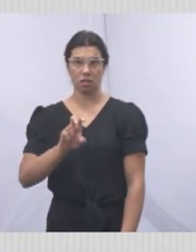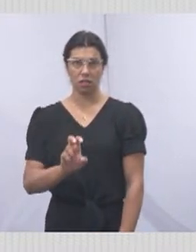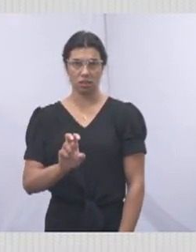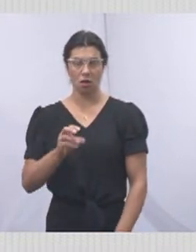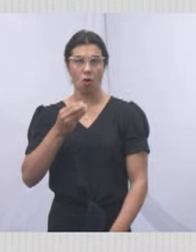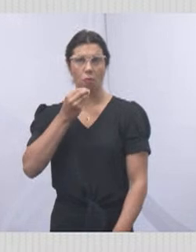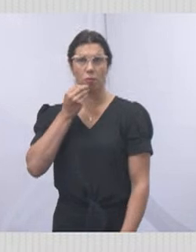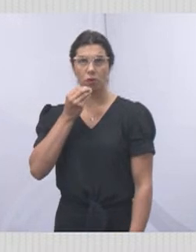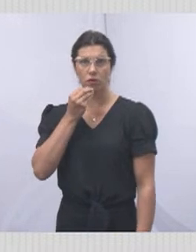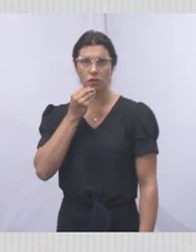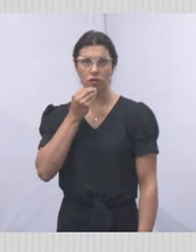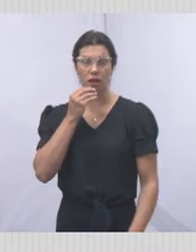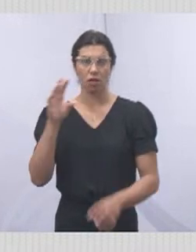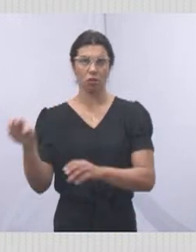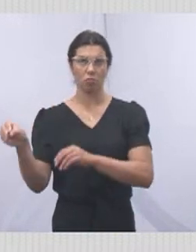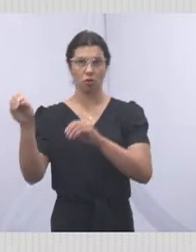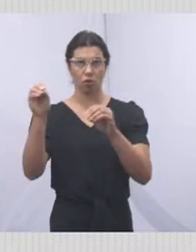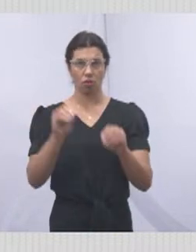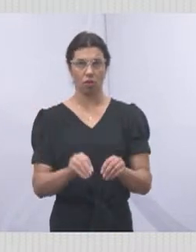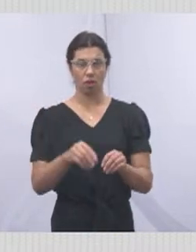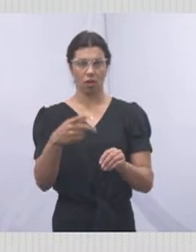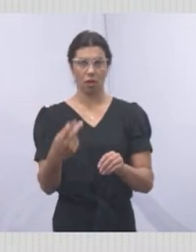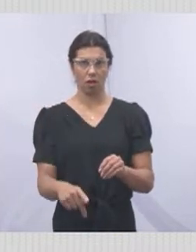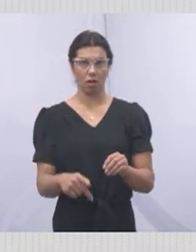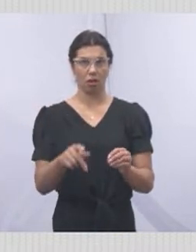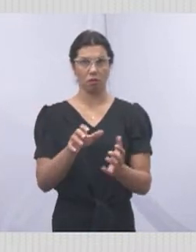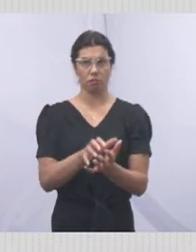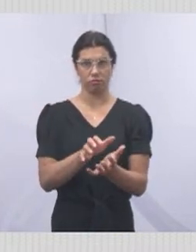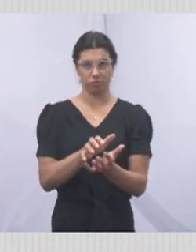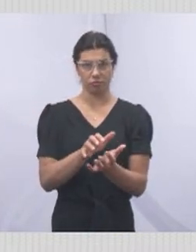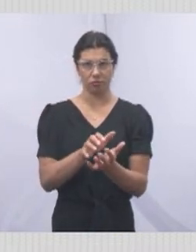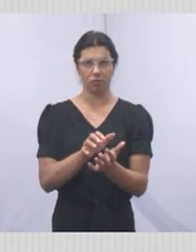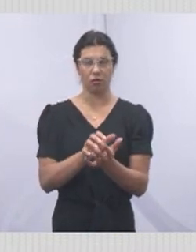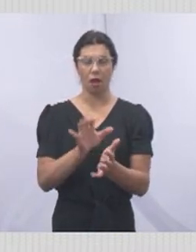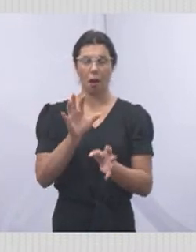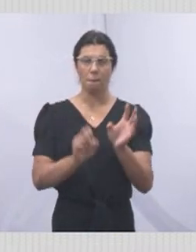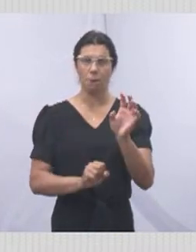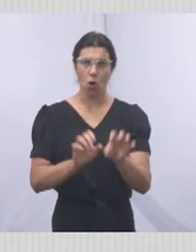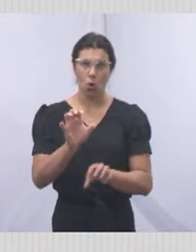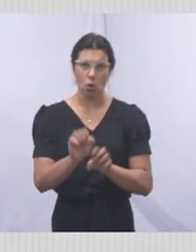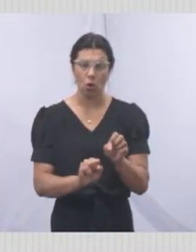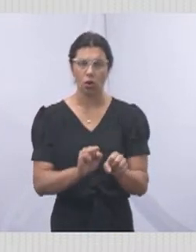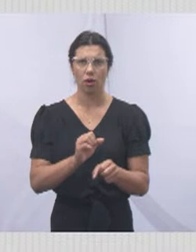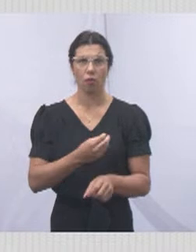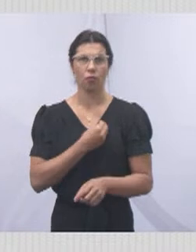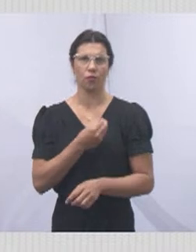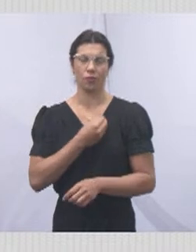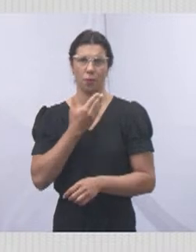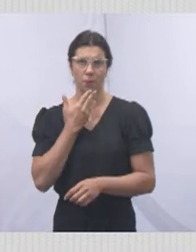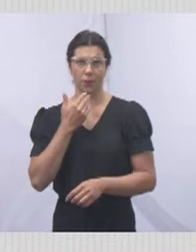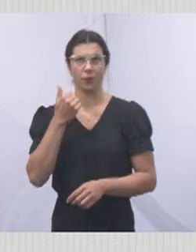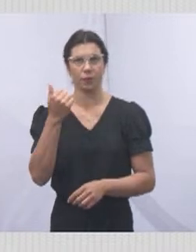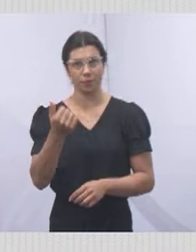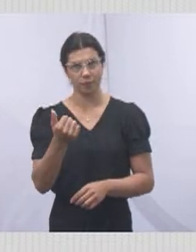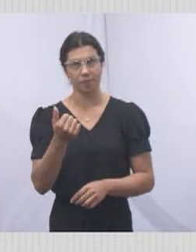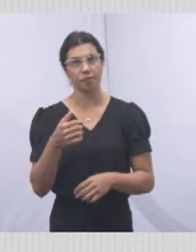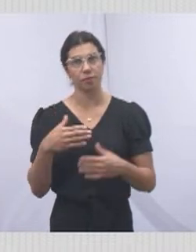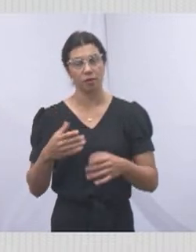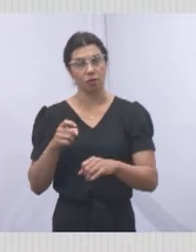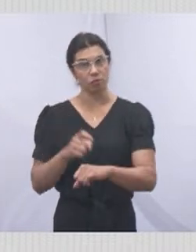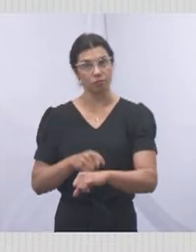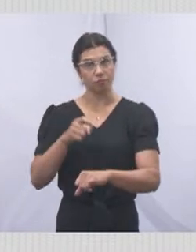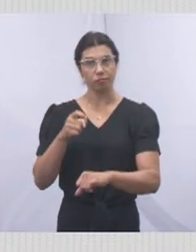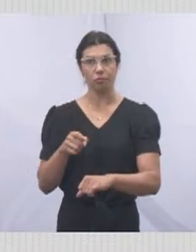que os guiou a Jacareí em busca de um horizonte mais promissor. Nesse momento, Roberto